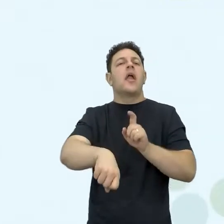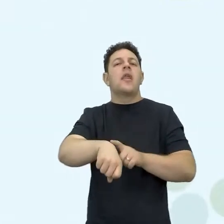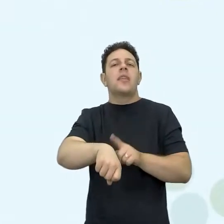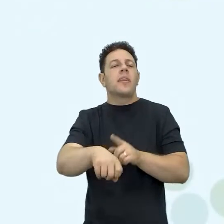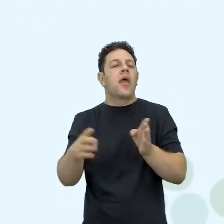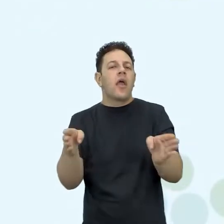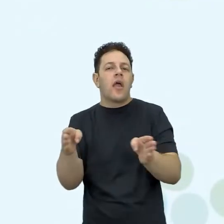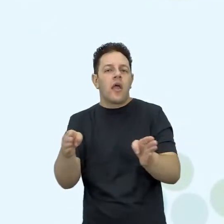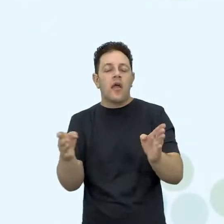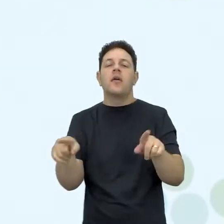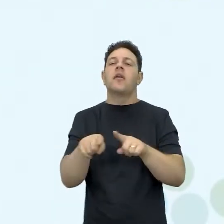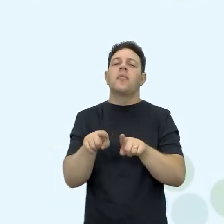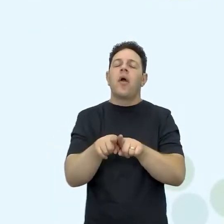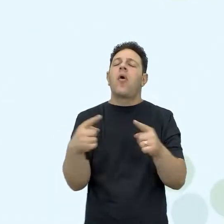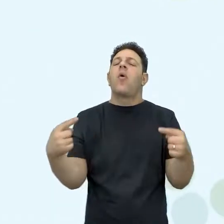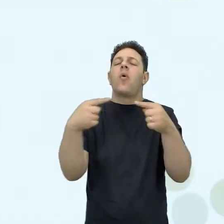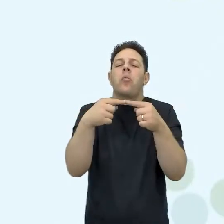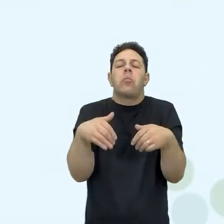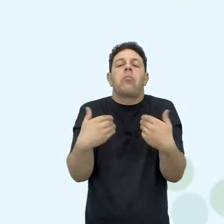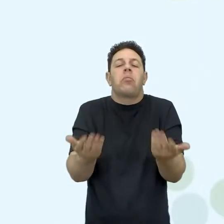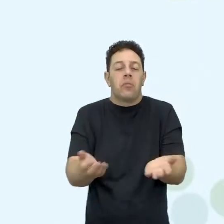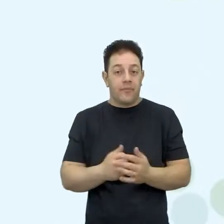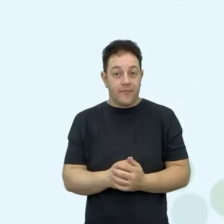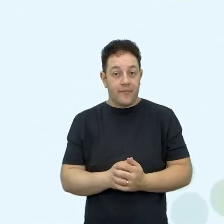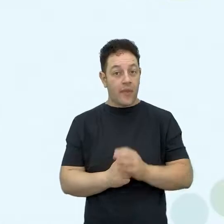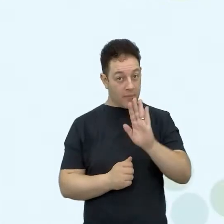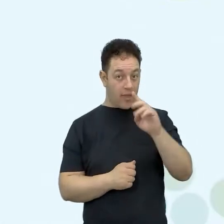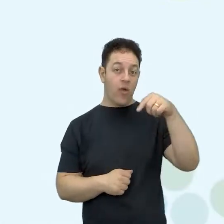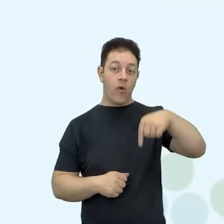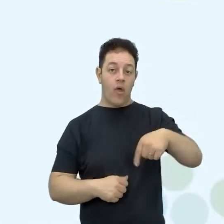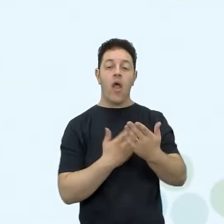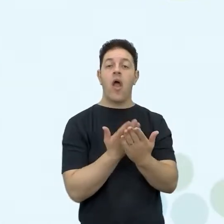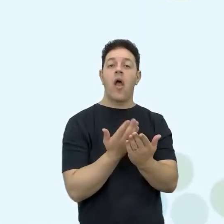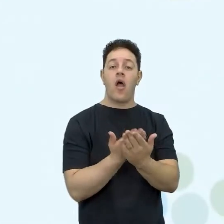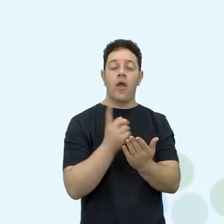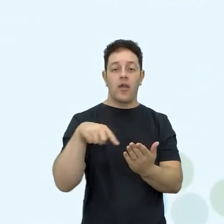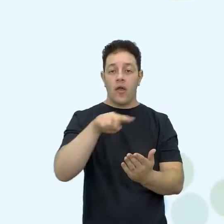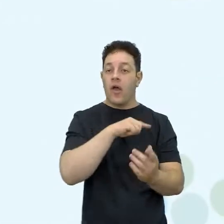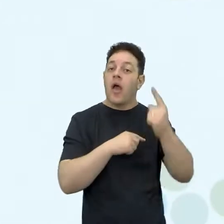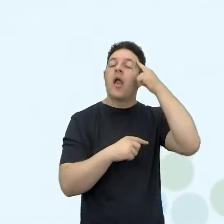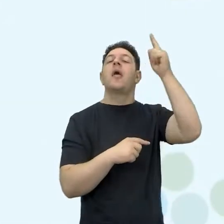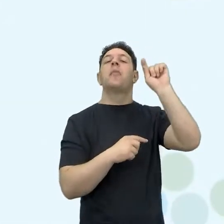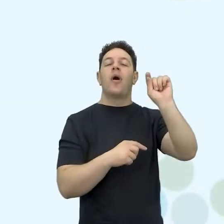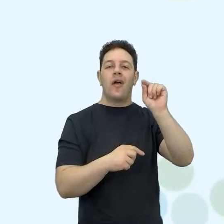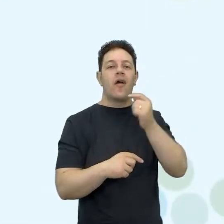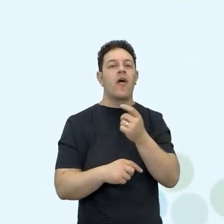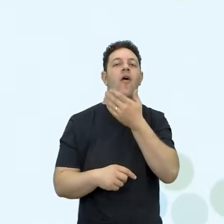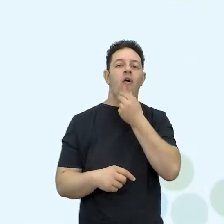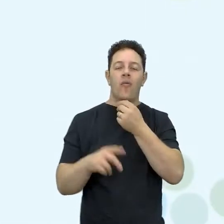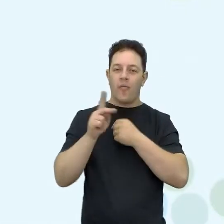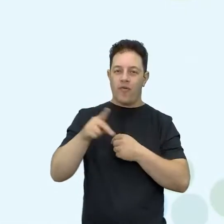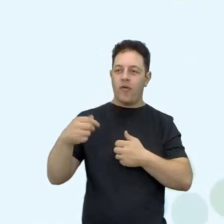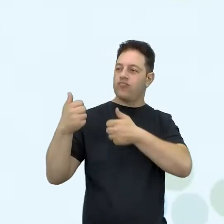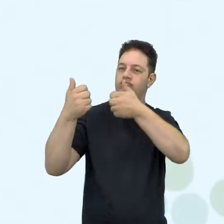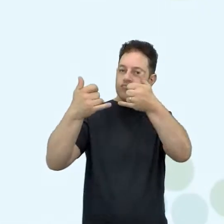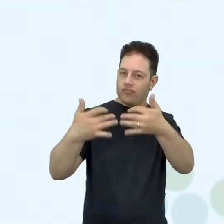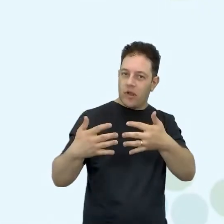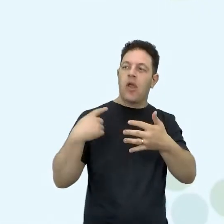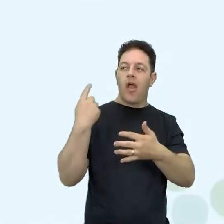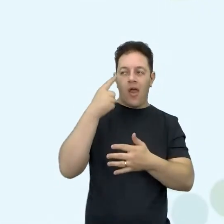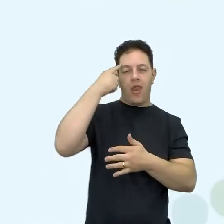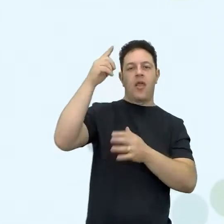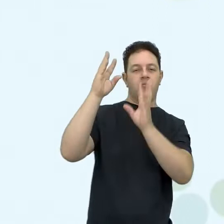que isso está relacionado, tá bom? Na aula de hoje, relembraremos a fala do professor, refletiremos sobre os